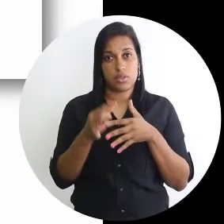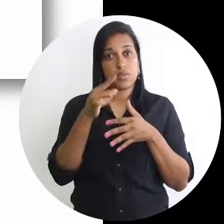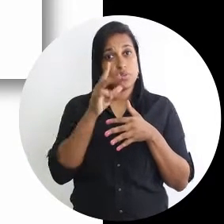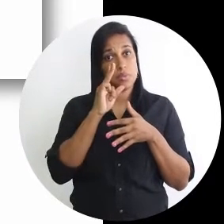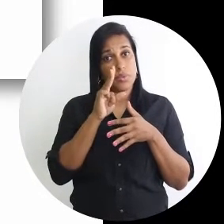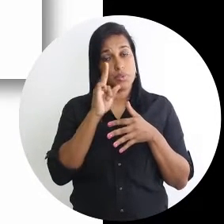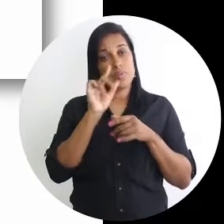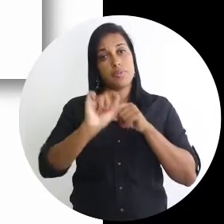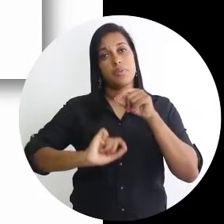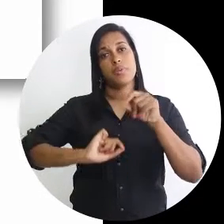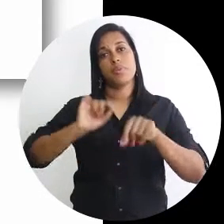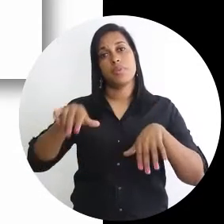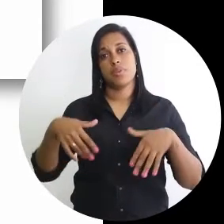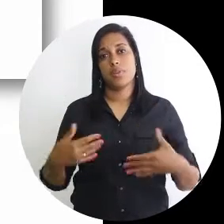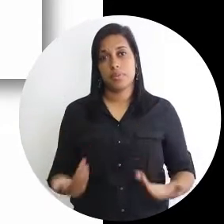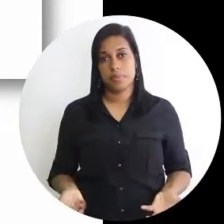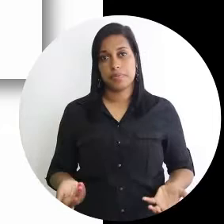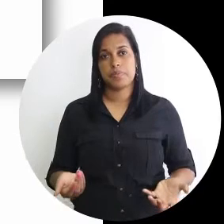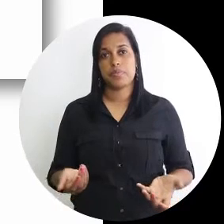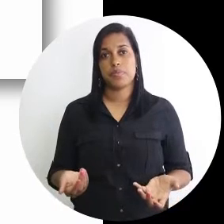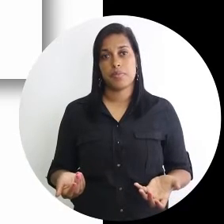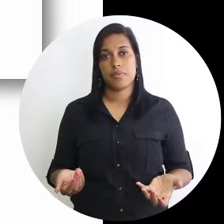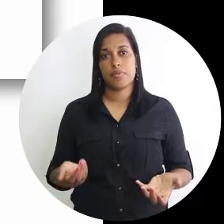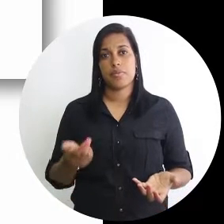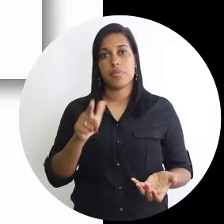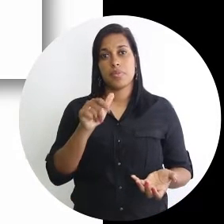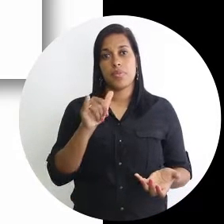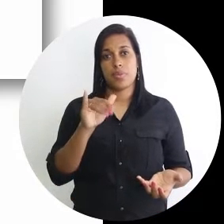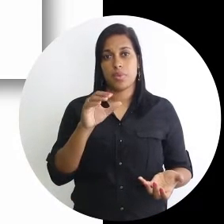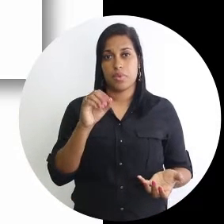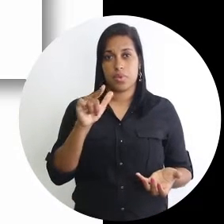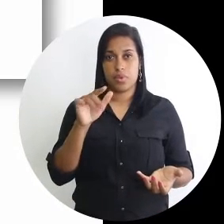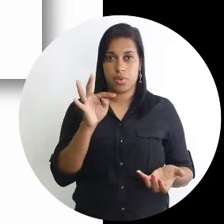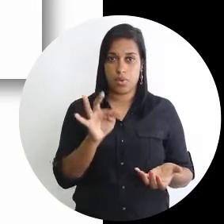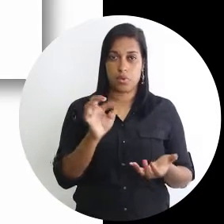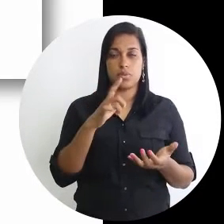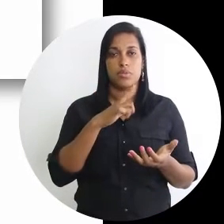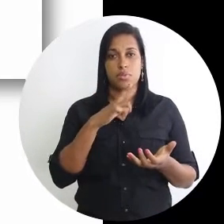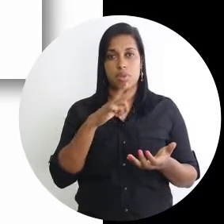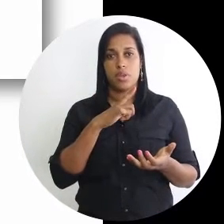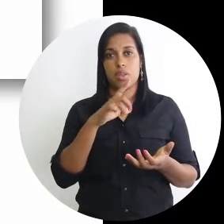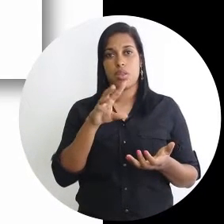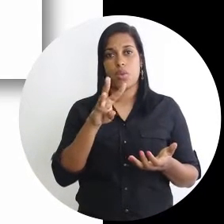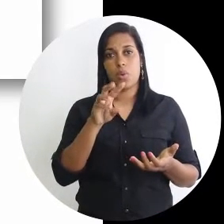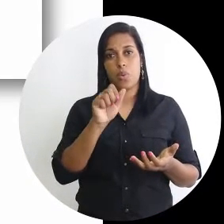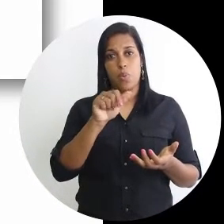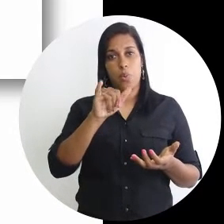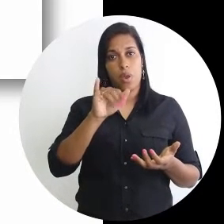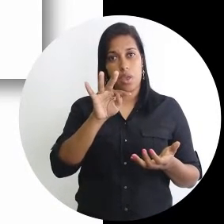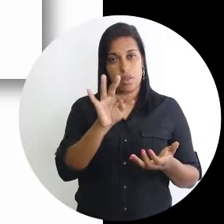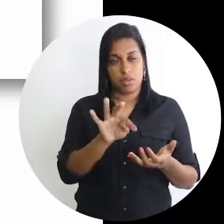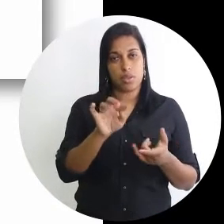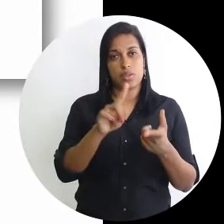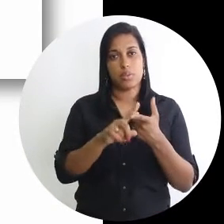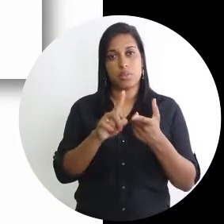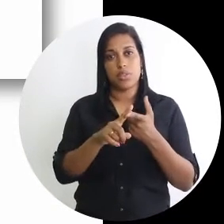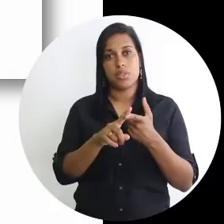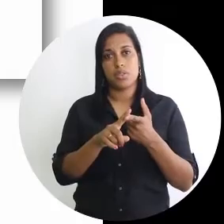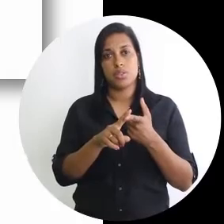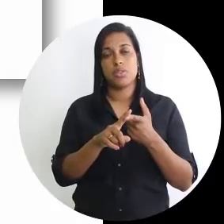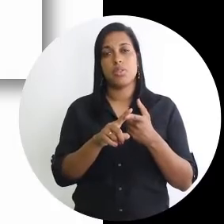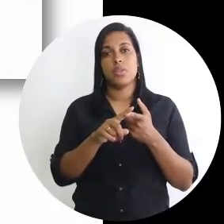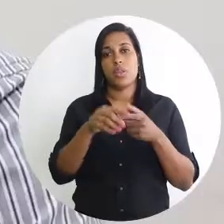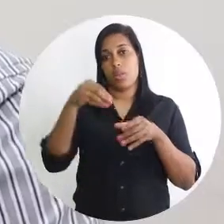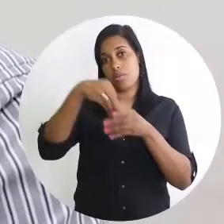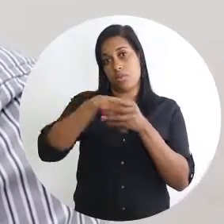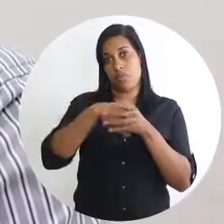ver aqui que no Relative Layout a gente tem um Padding Left e um Padding Right. O que quer dizer? Que o elemento que está interno a